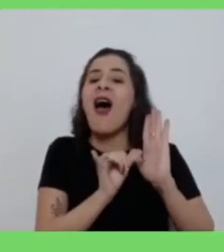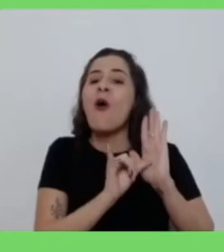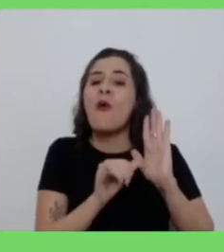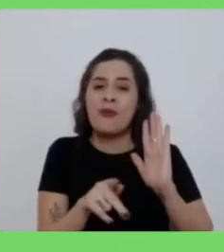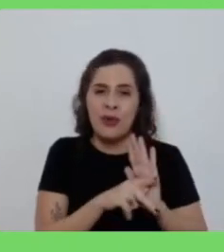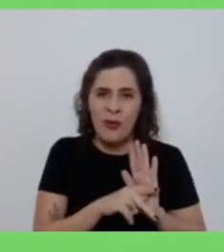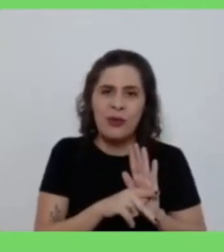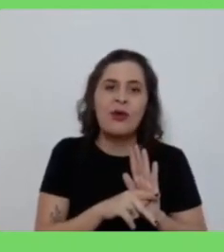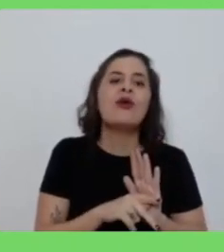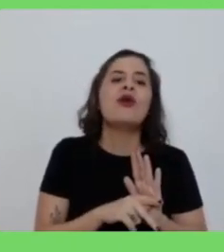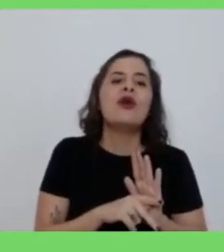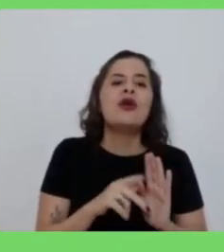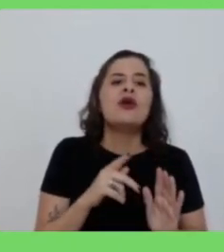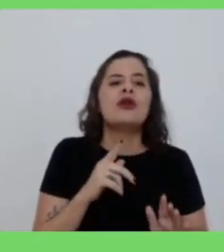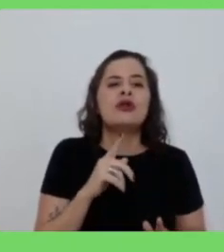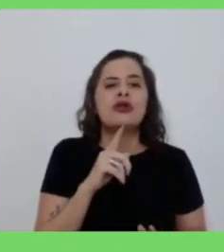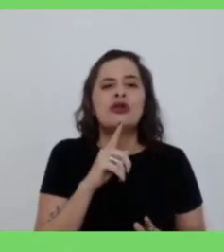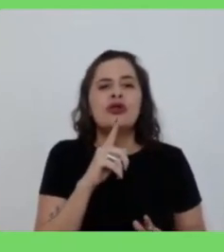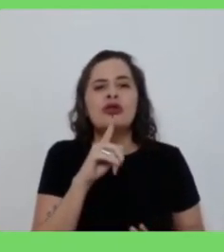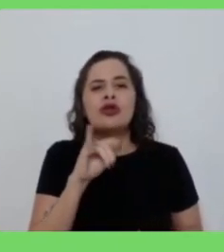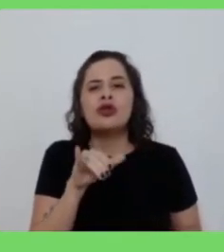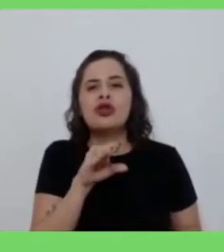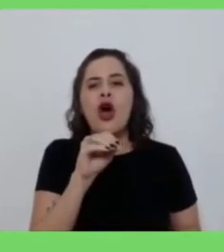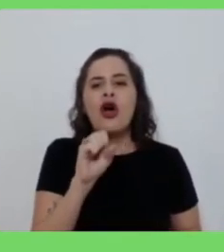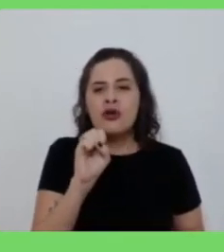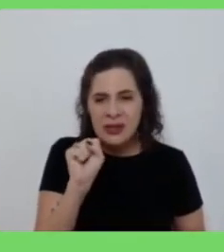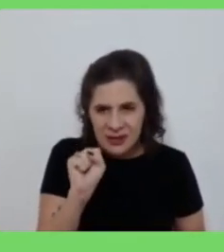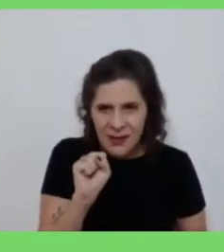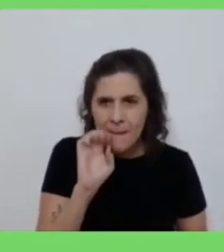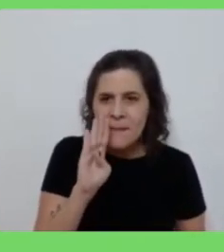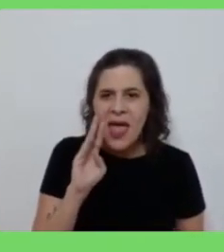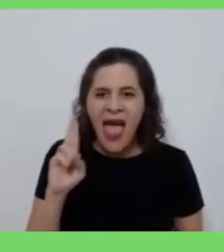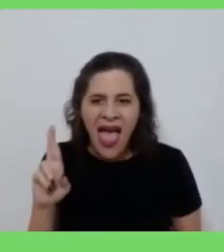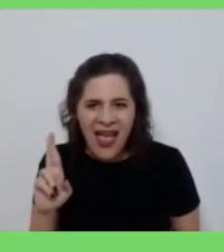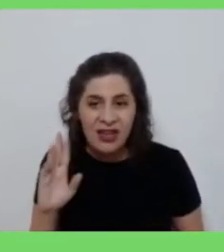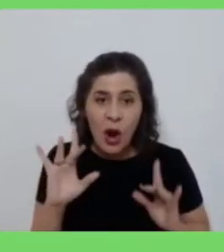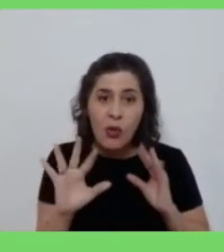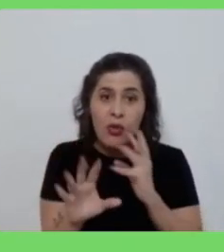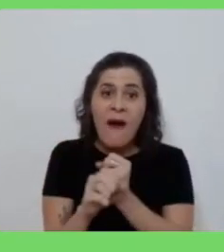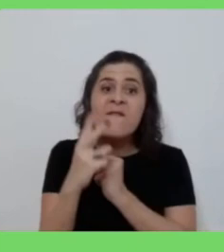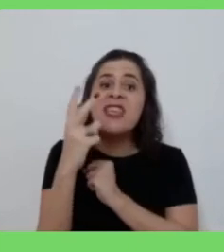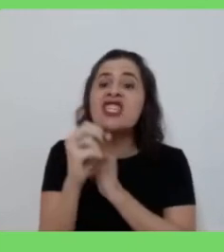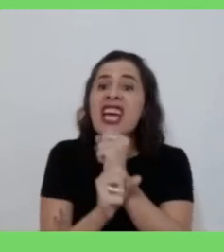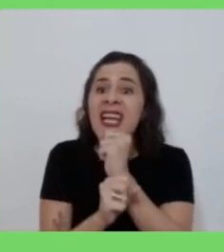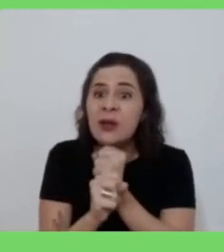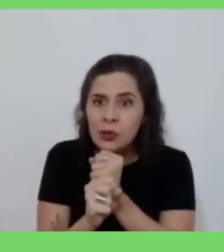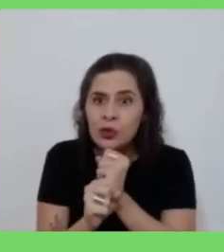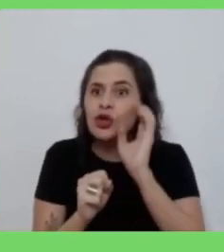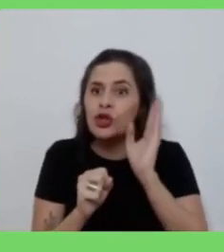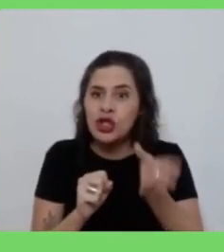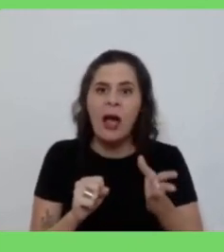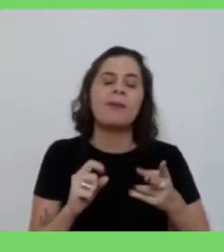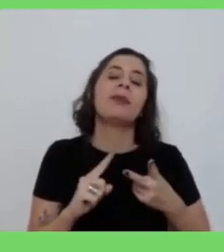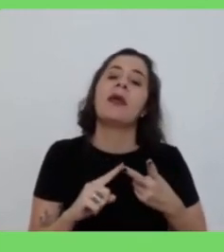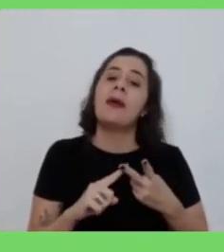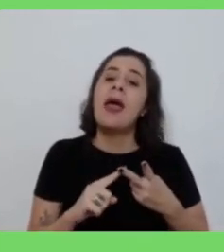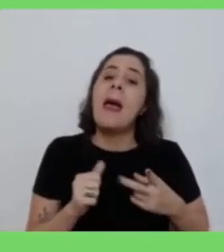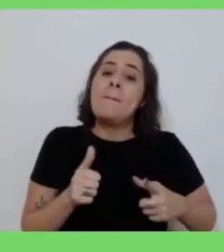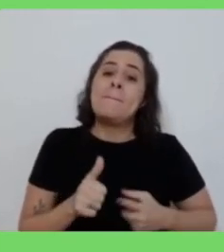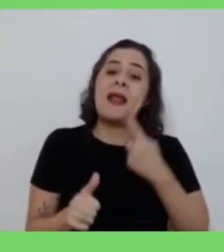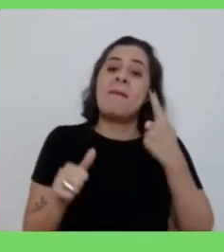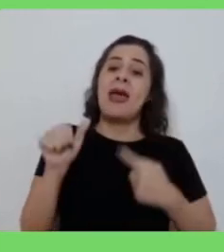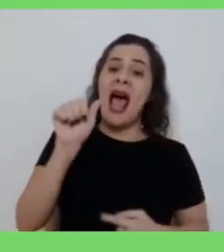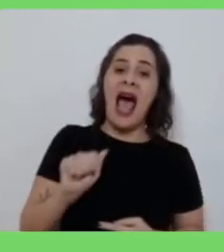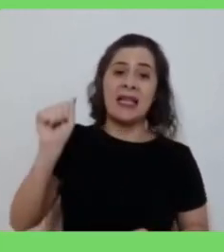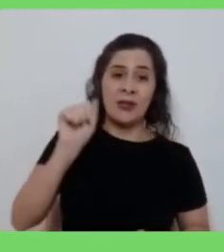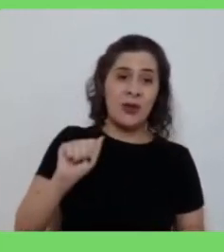BR que completa 10 10 anos 20 anos desse ano a gente tem o surgimento da primeira Associação Nacional que é a abra